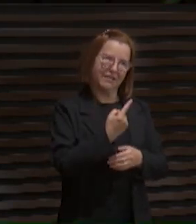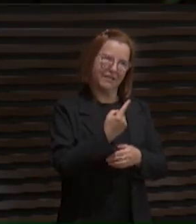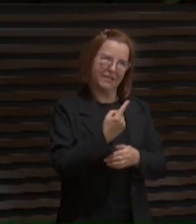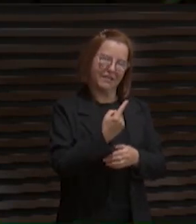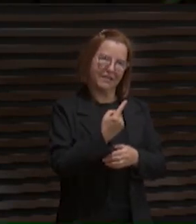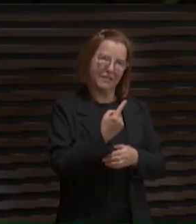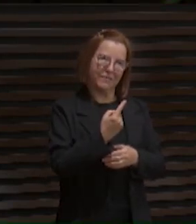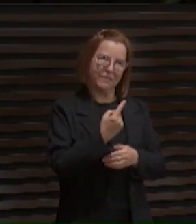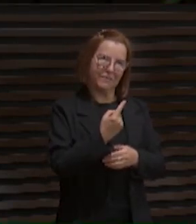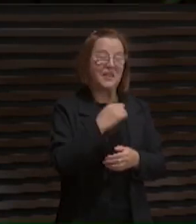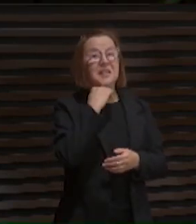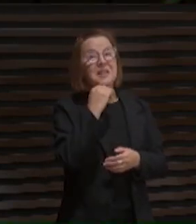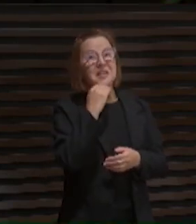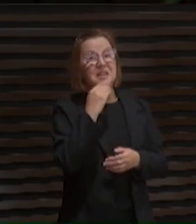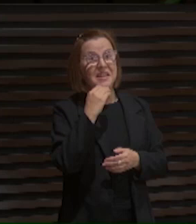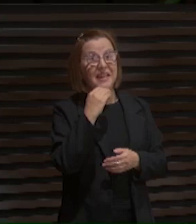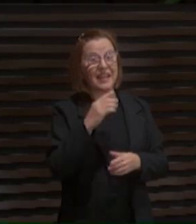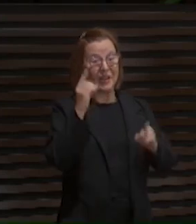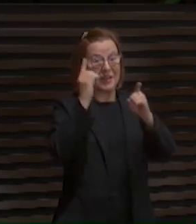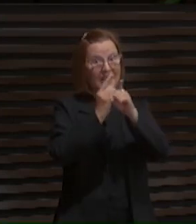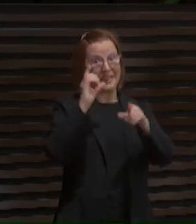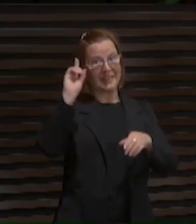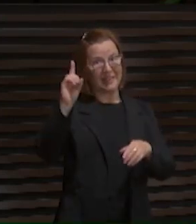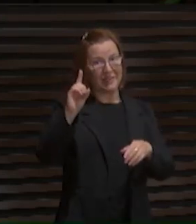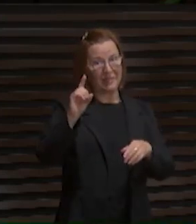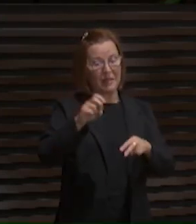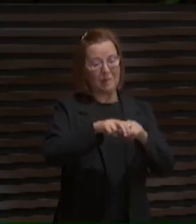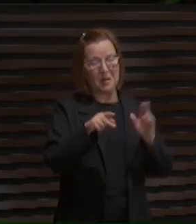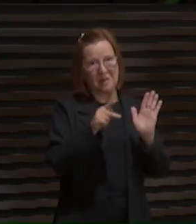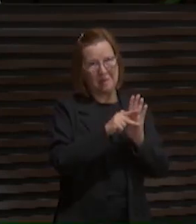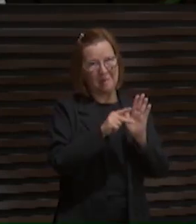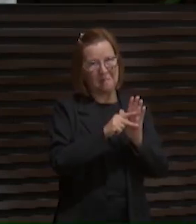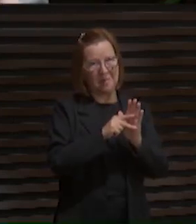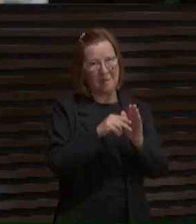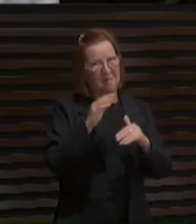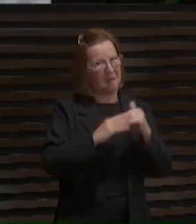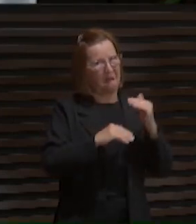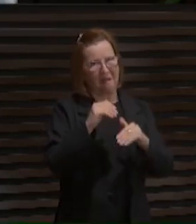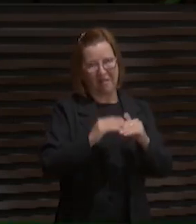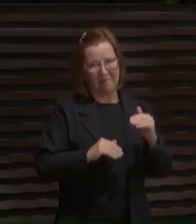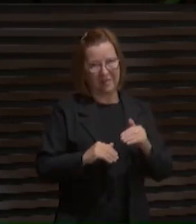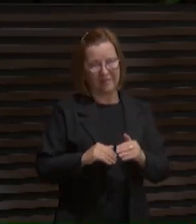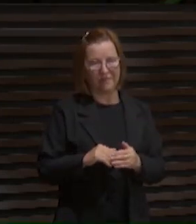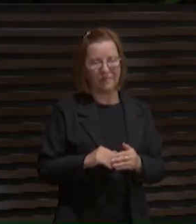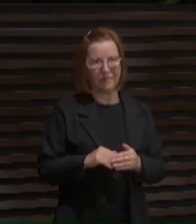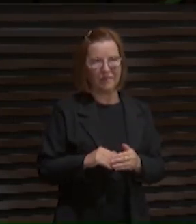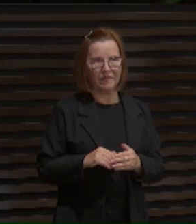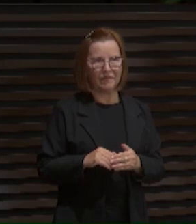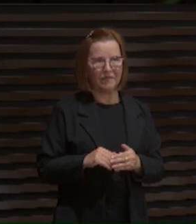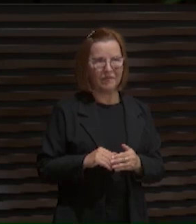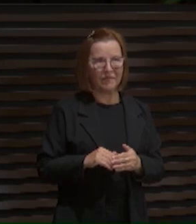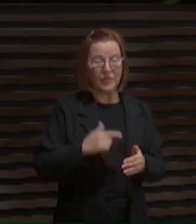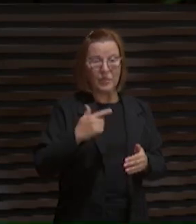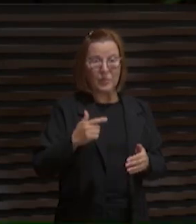consegue chegar a Deus pelas suas obras, pelos seus méritos. Não tem o que você faça. Não existe quantidade de obra suficiente que a gente